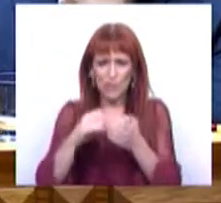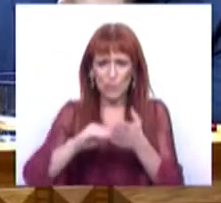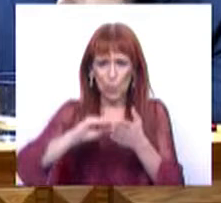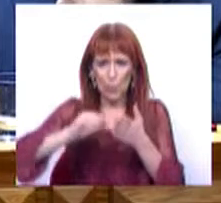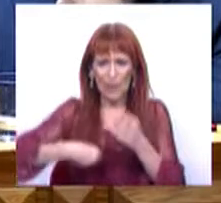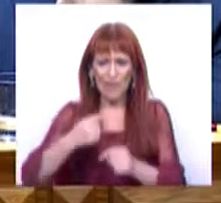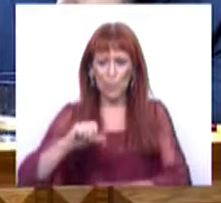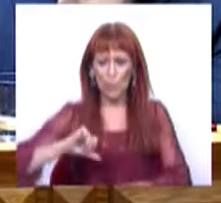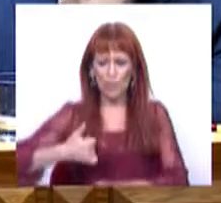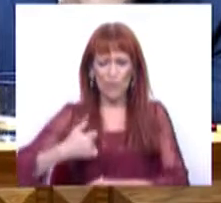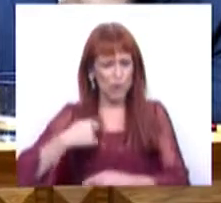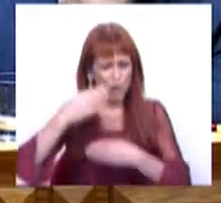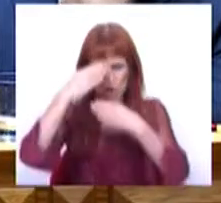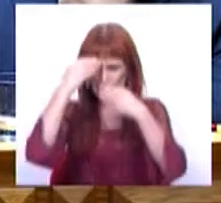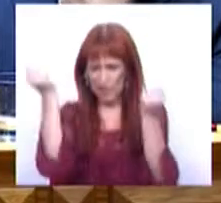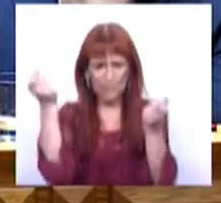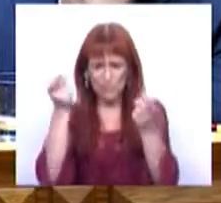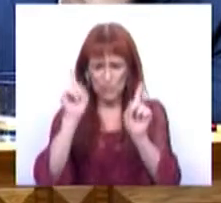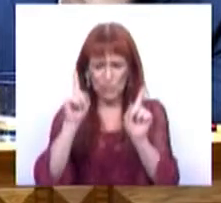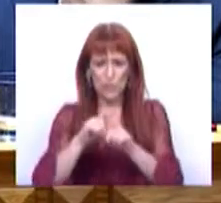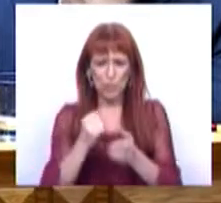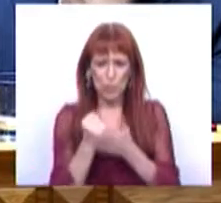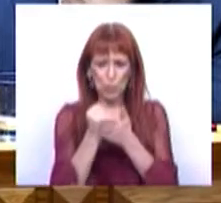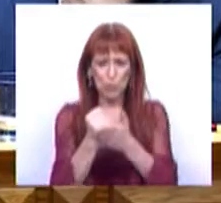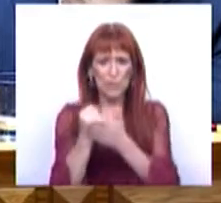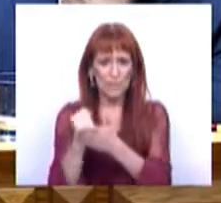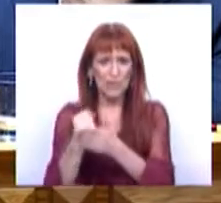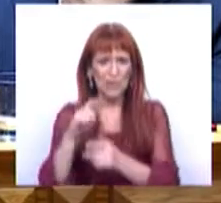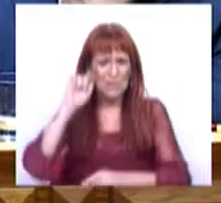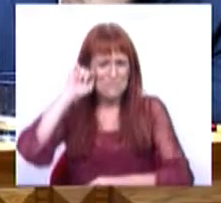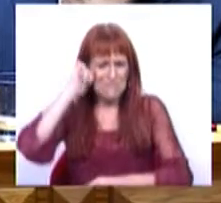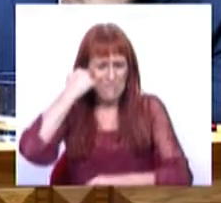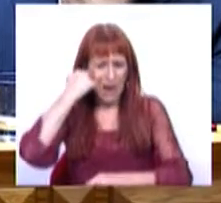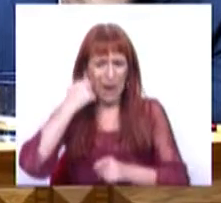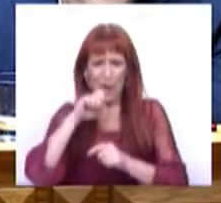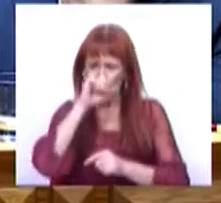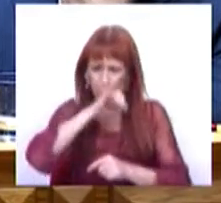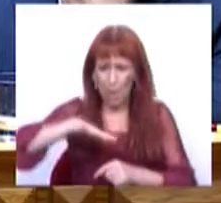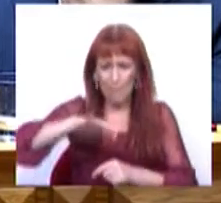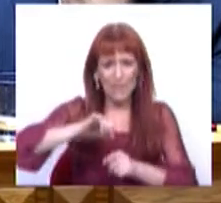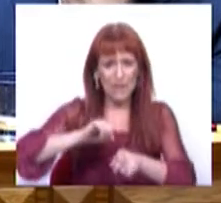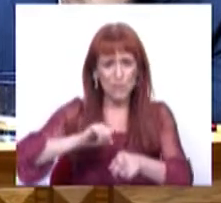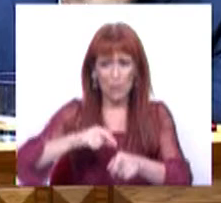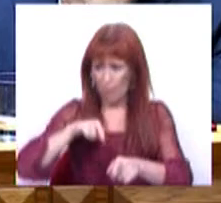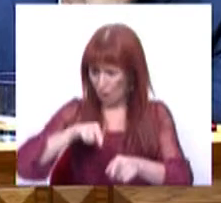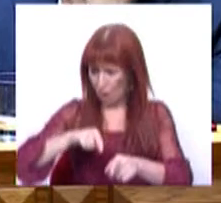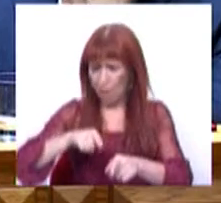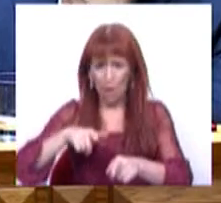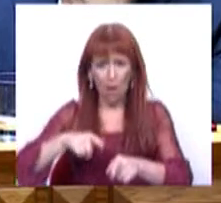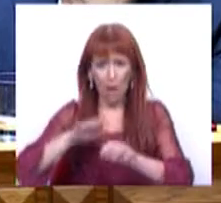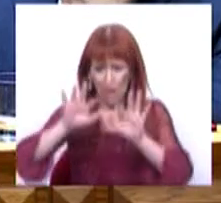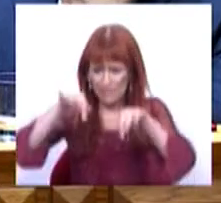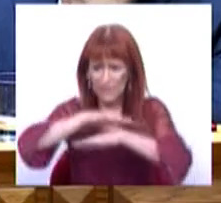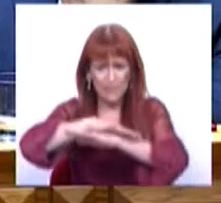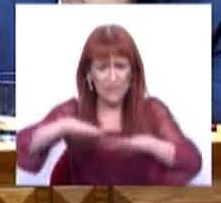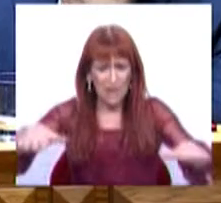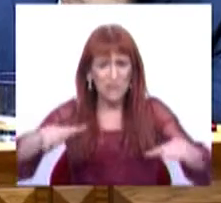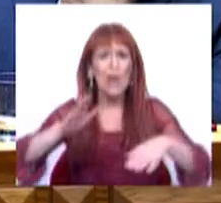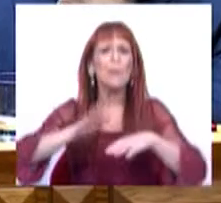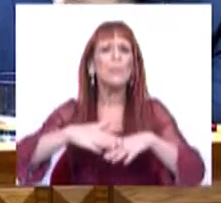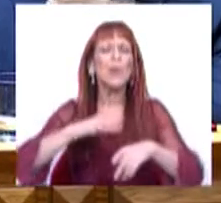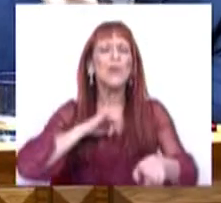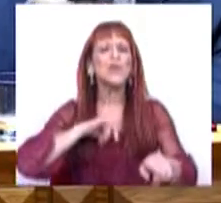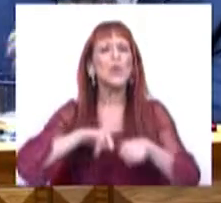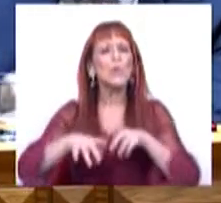Verde. Nós não nos esquecemos que os subsídios prejudiciais ao ambiente são mesmo para terminar. E é por isso,